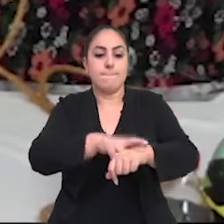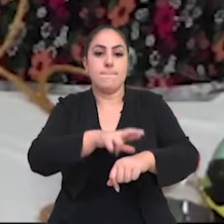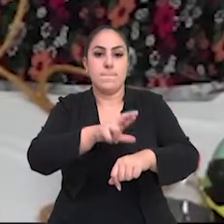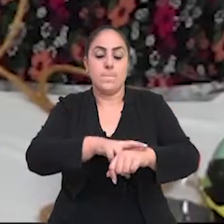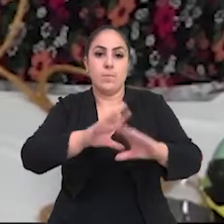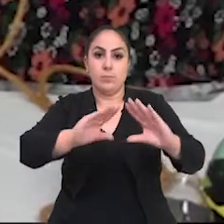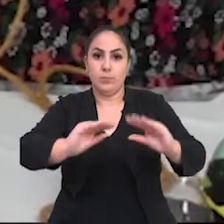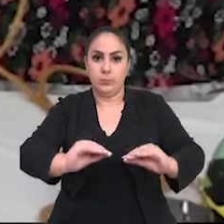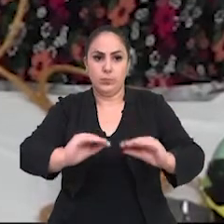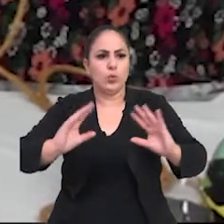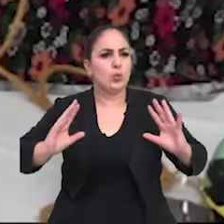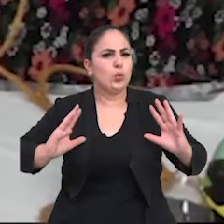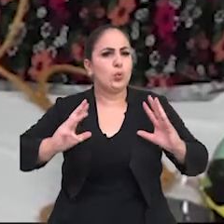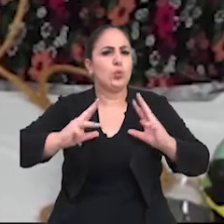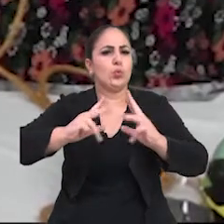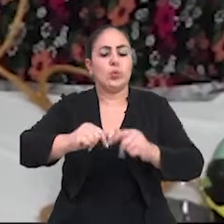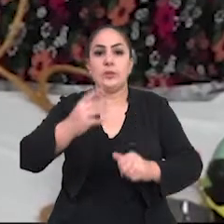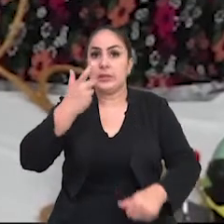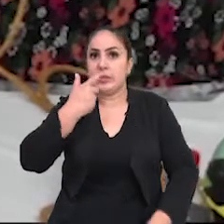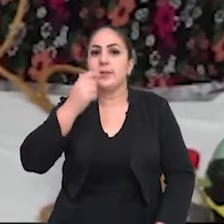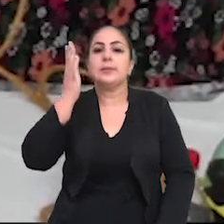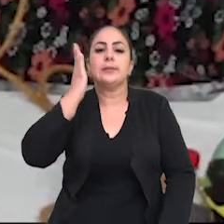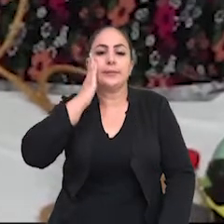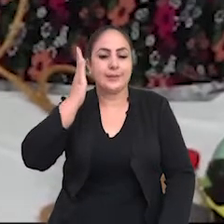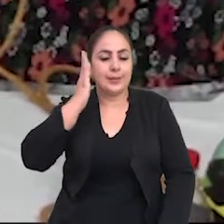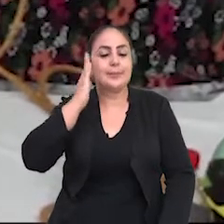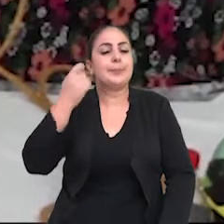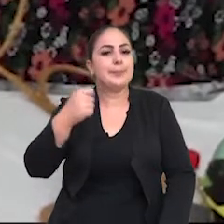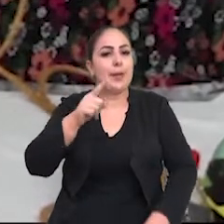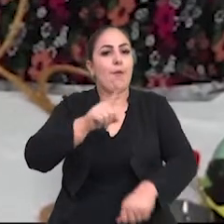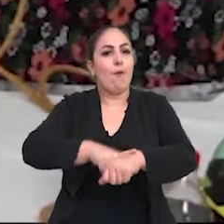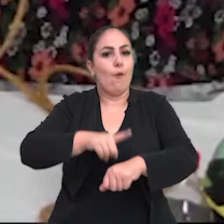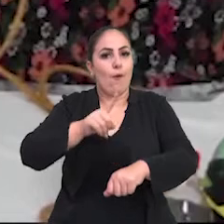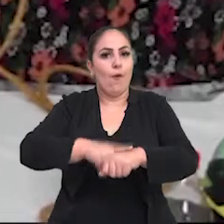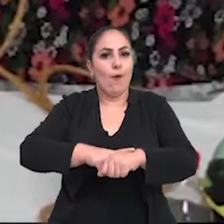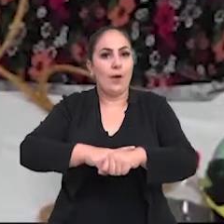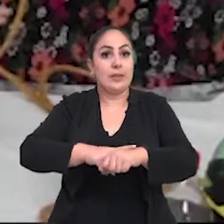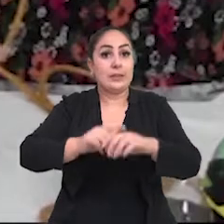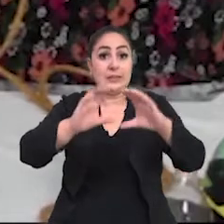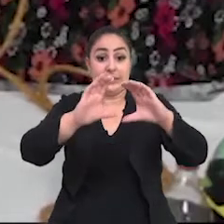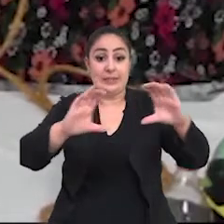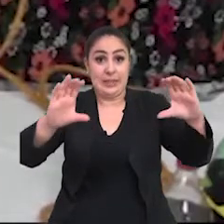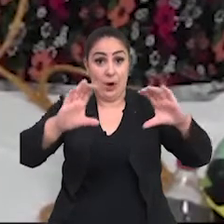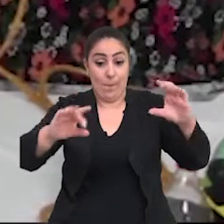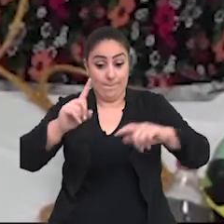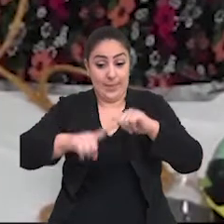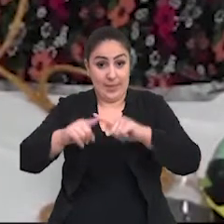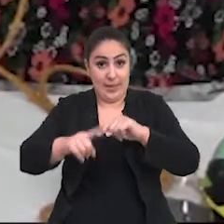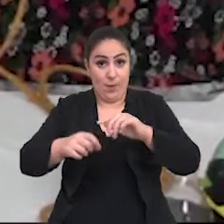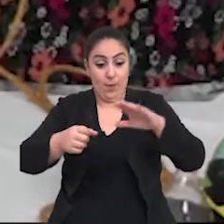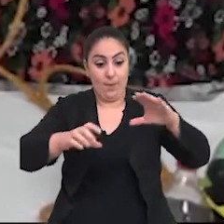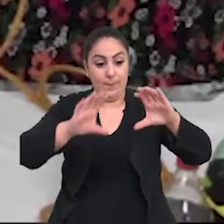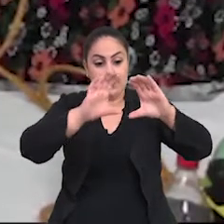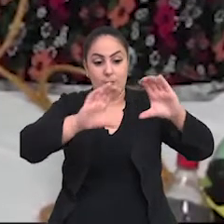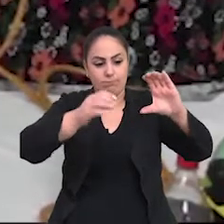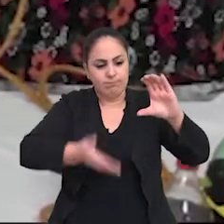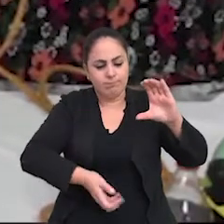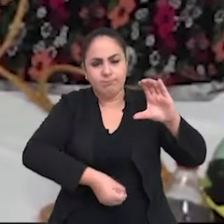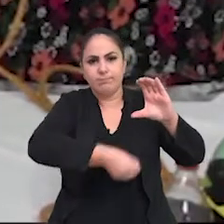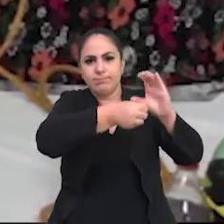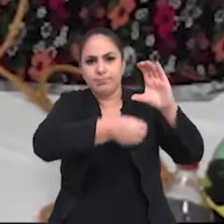meia-noite naquela noite, todas as crianças sabiam que era a hora de pegar os seus materiais para bater no